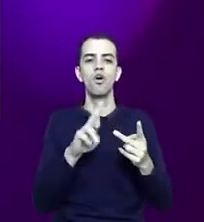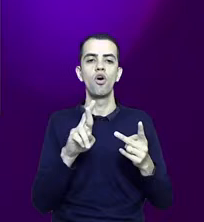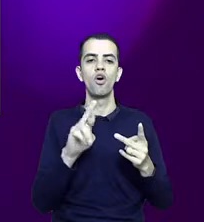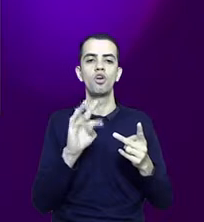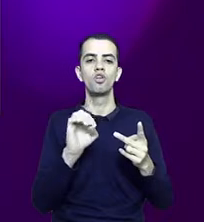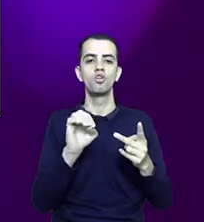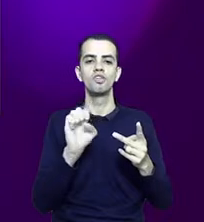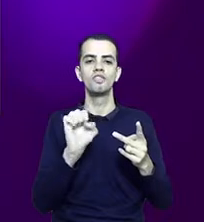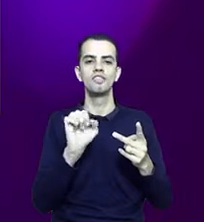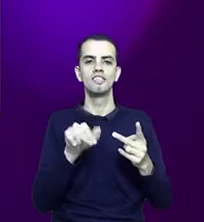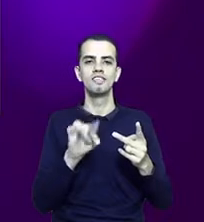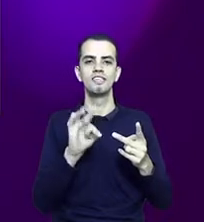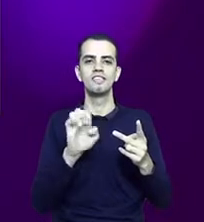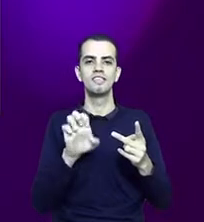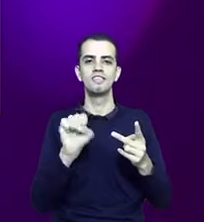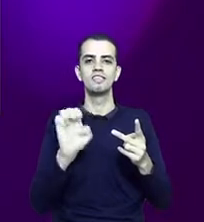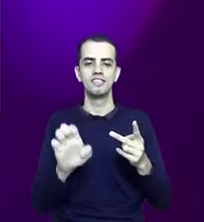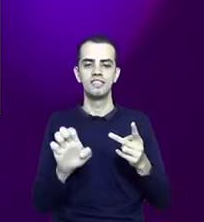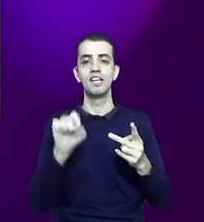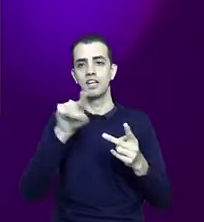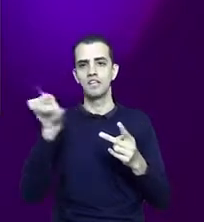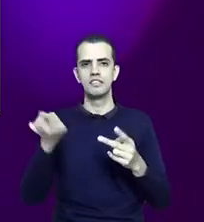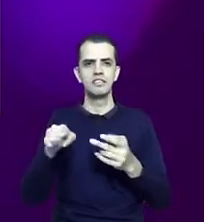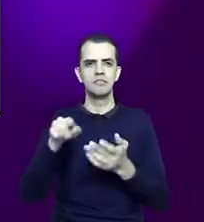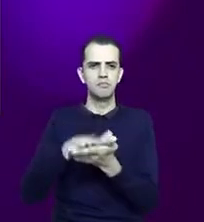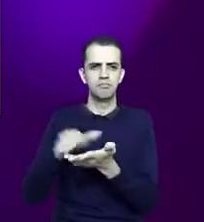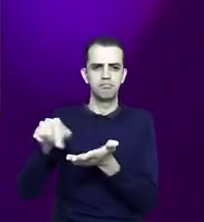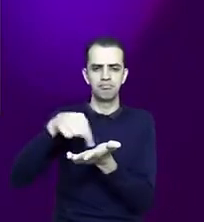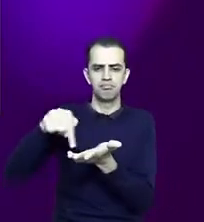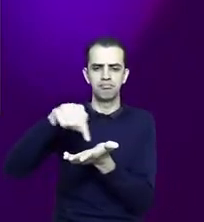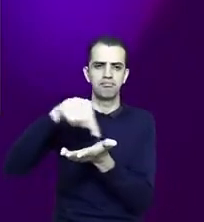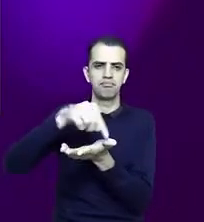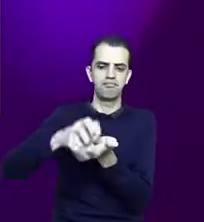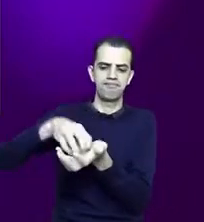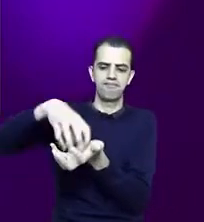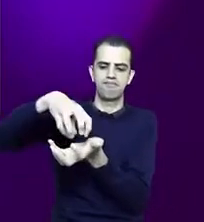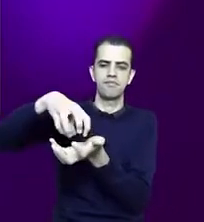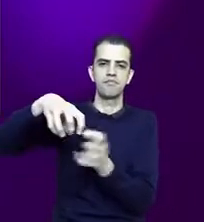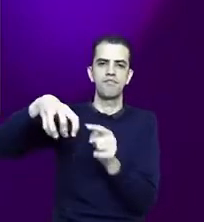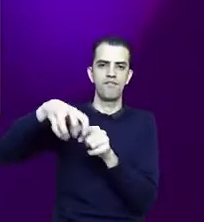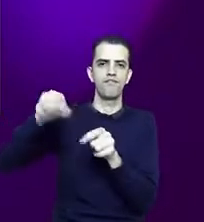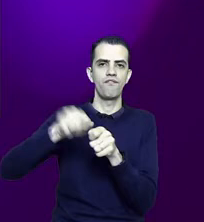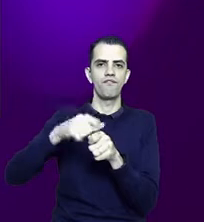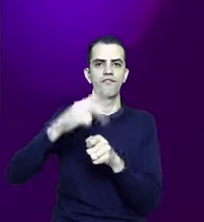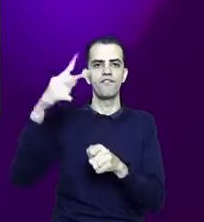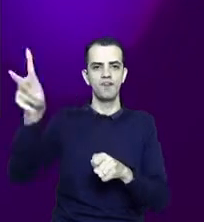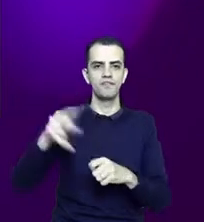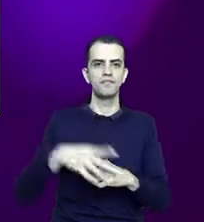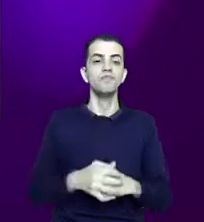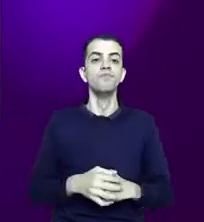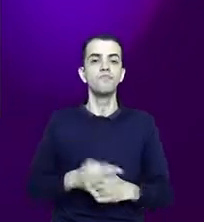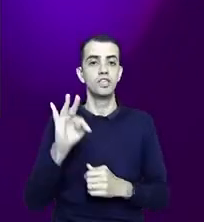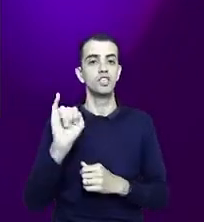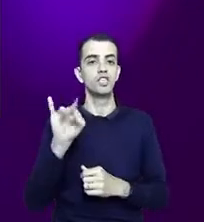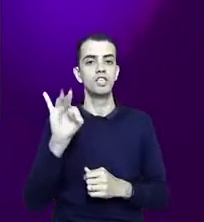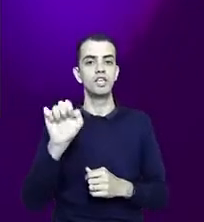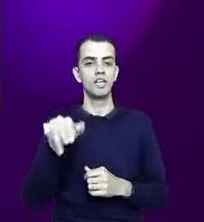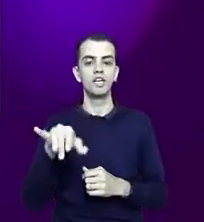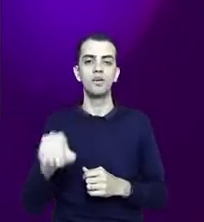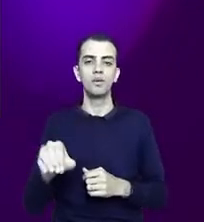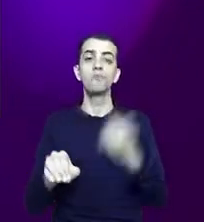as próteses em titânio que nós vamos mostrar aqui. O fato é que eu estou aqui falando porque desde 2015